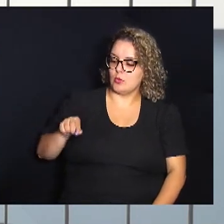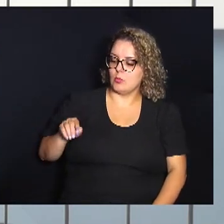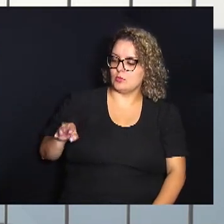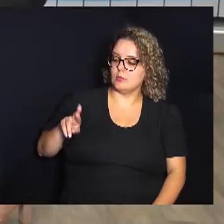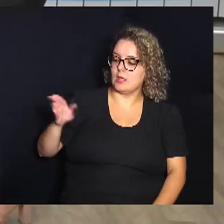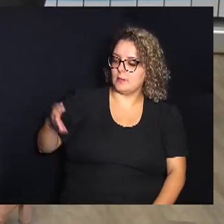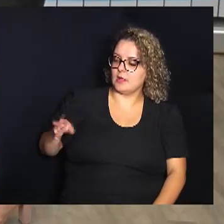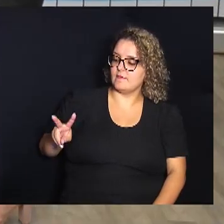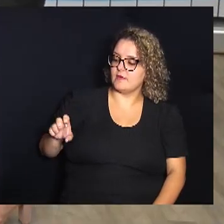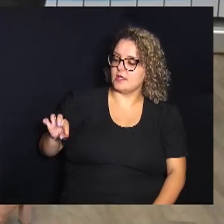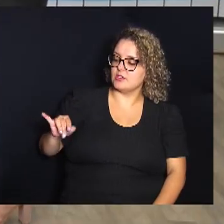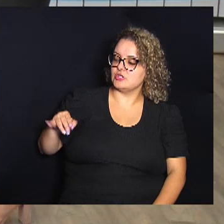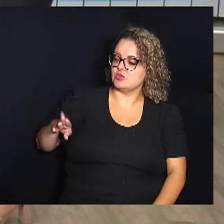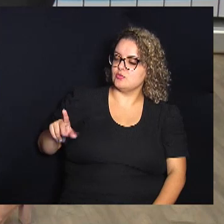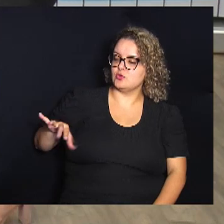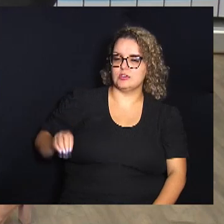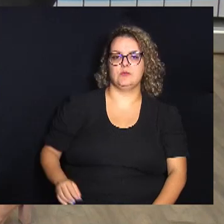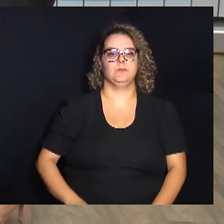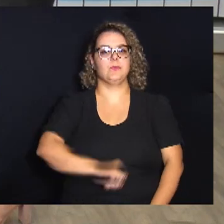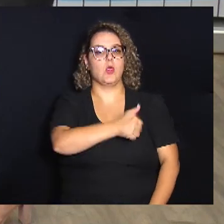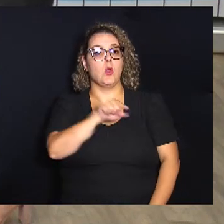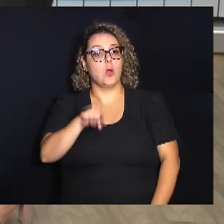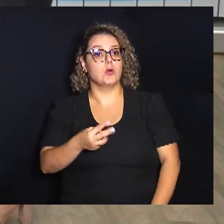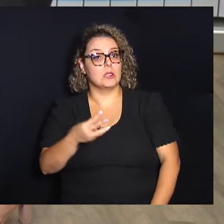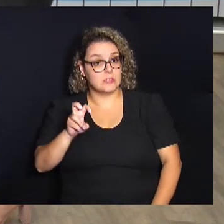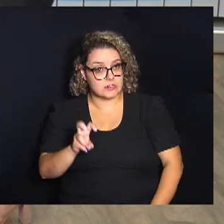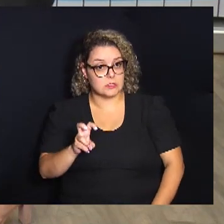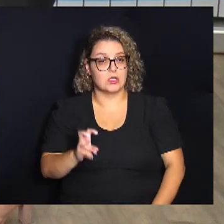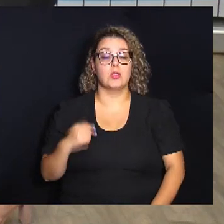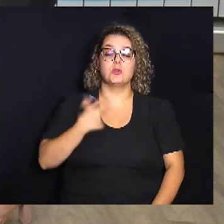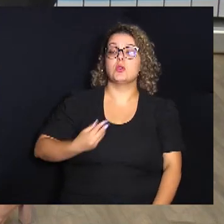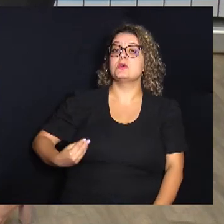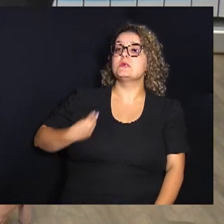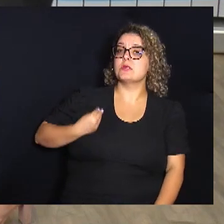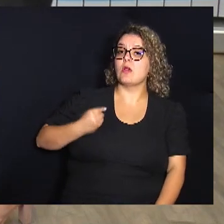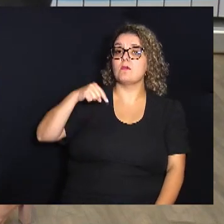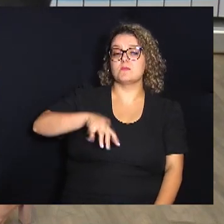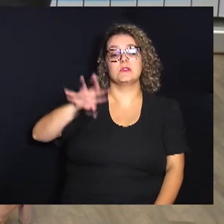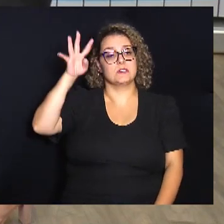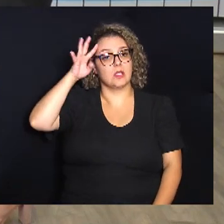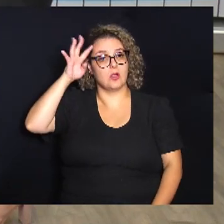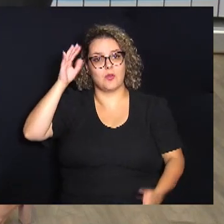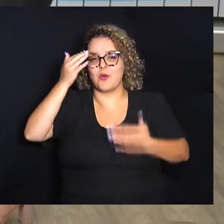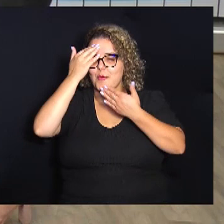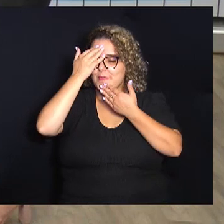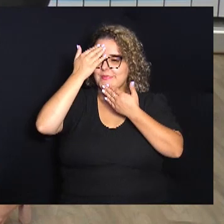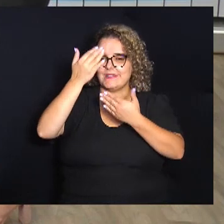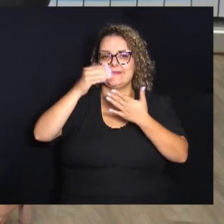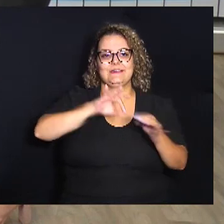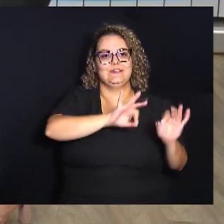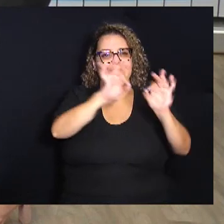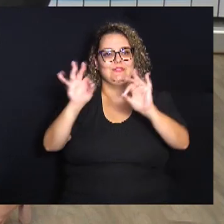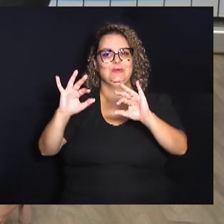faculdadesofia.com.br/vestibulinho. 11 horas mais 35 minutos, nós estamos ao vivo nesta quarta-feira. Muito obrigado pela sua